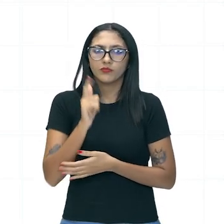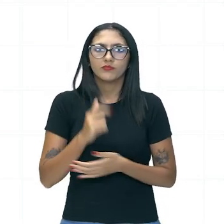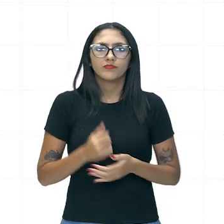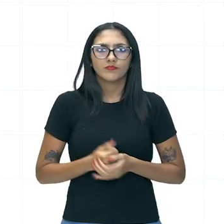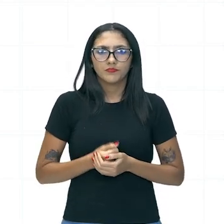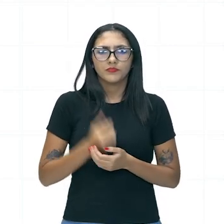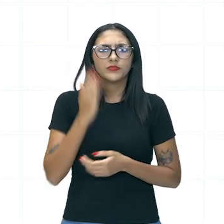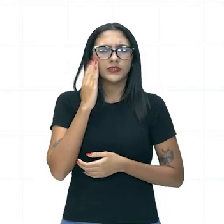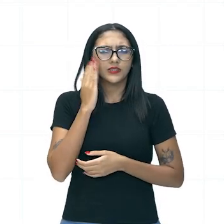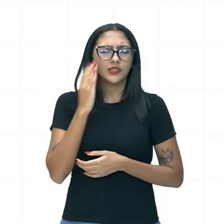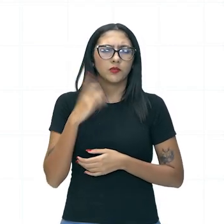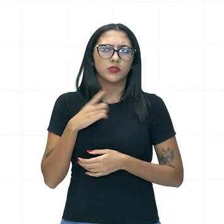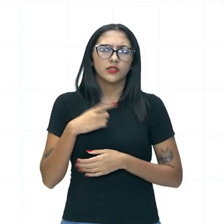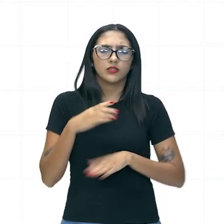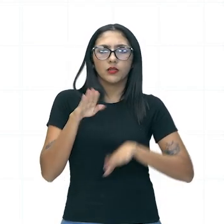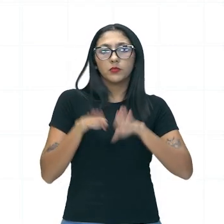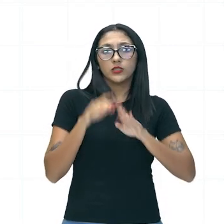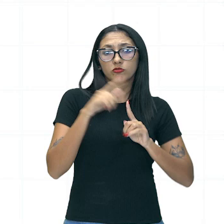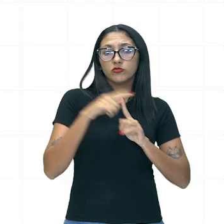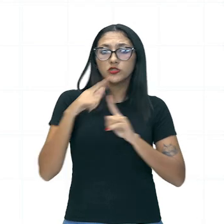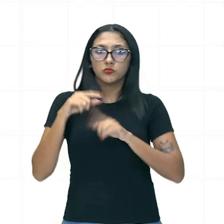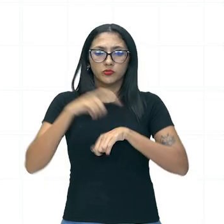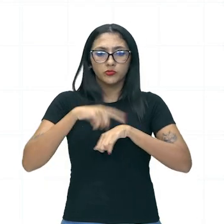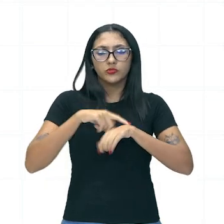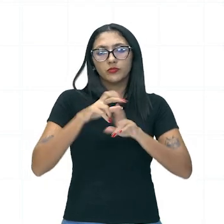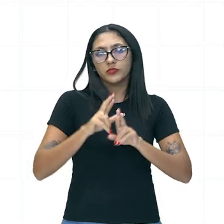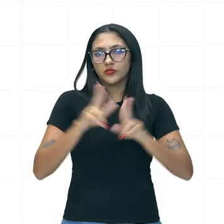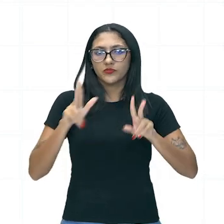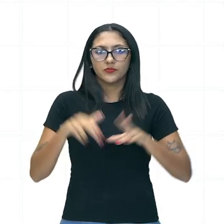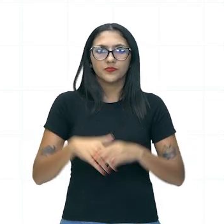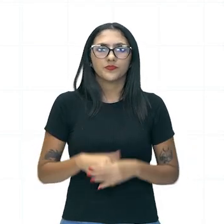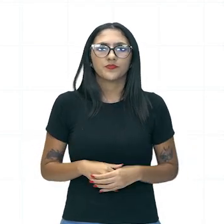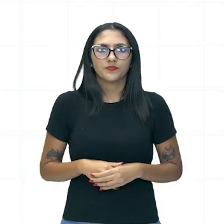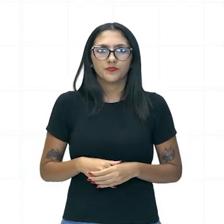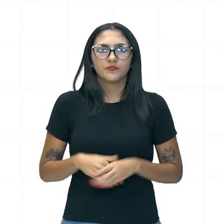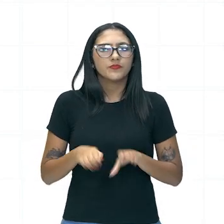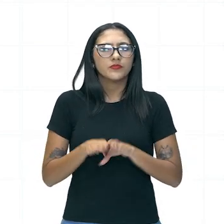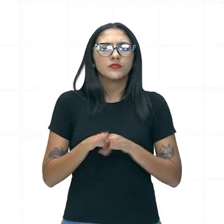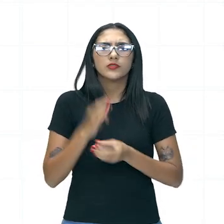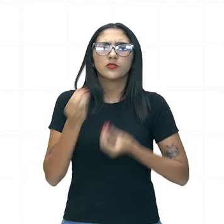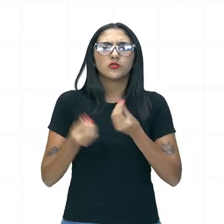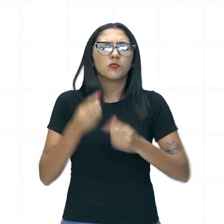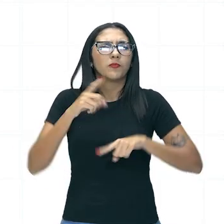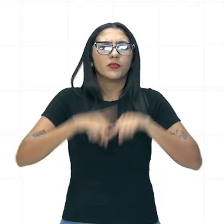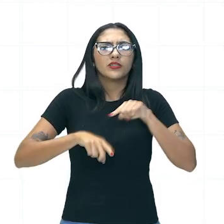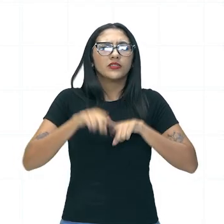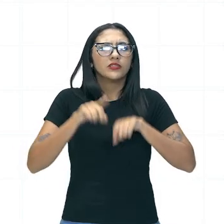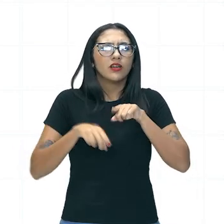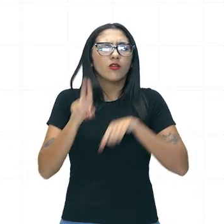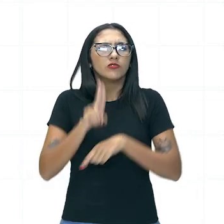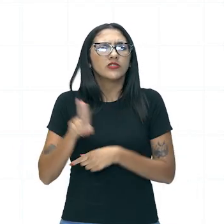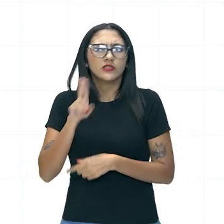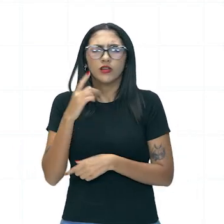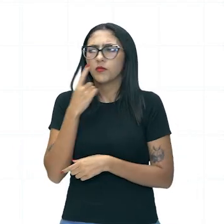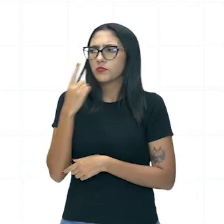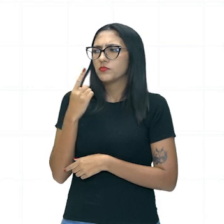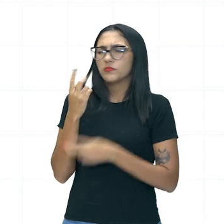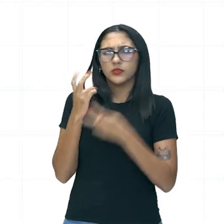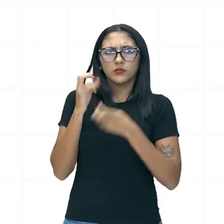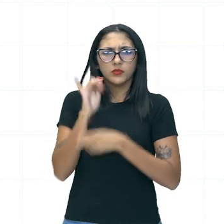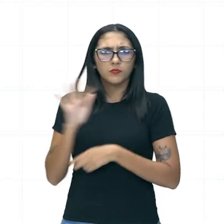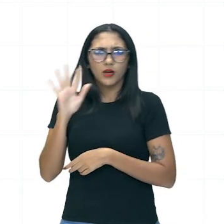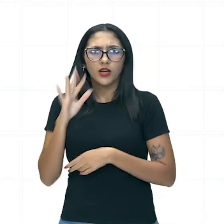diferentes nesse esporte. Fazem parte também dos equipamentos, como vocês observam aí na figura, o